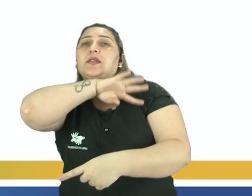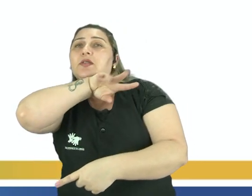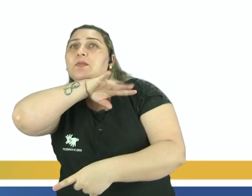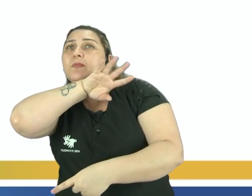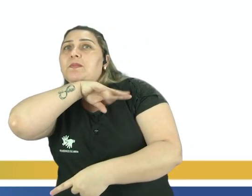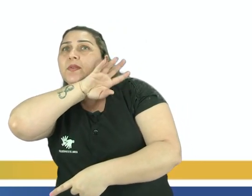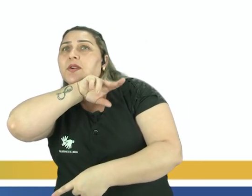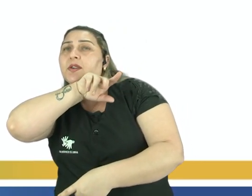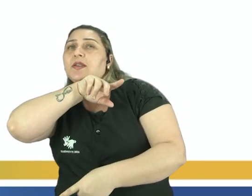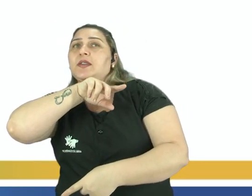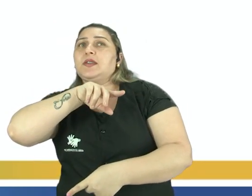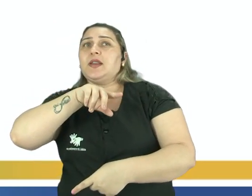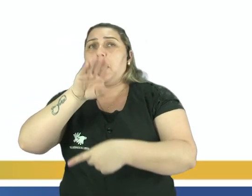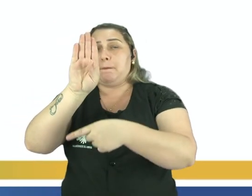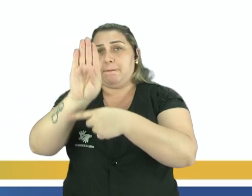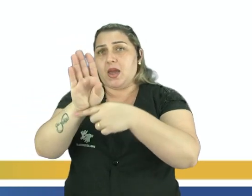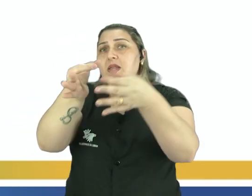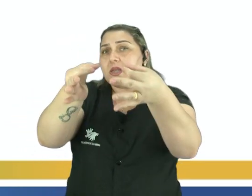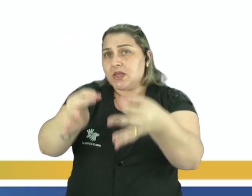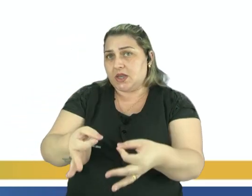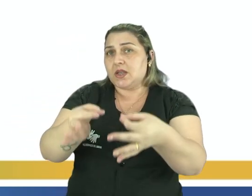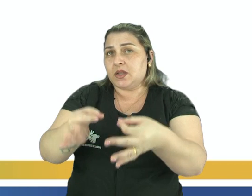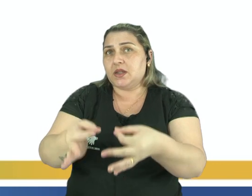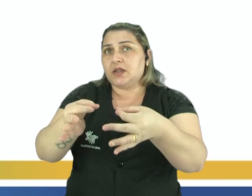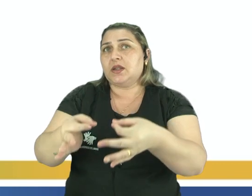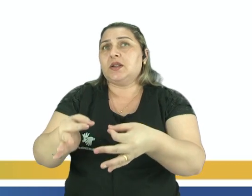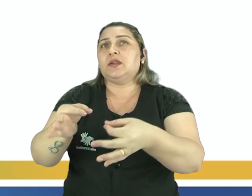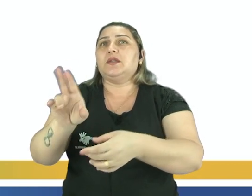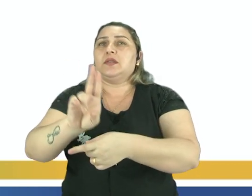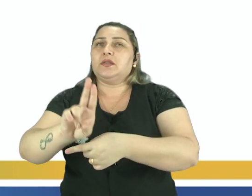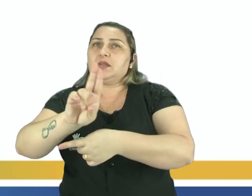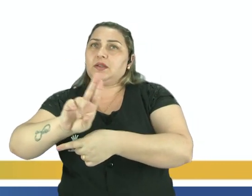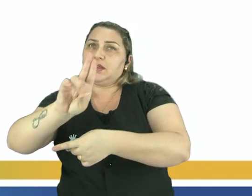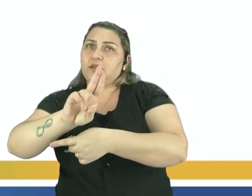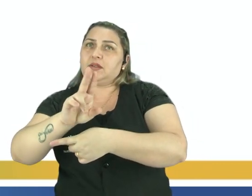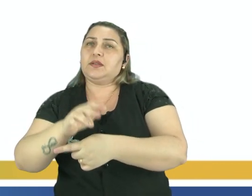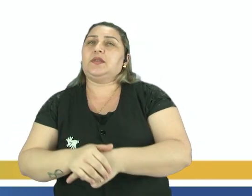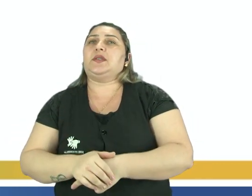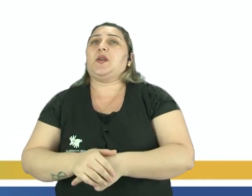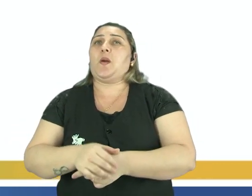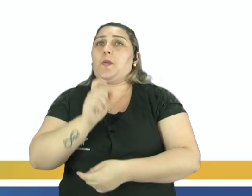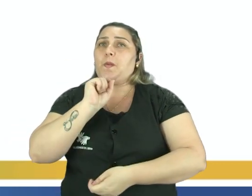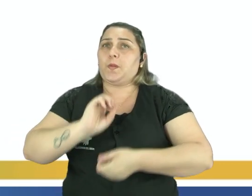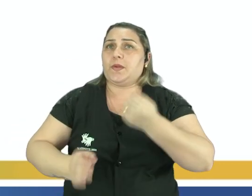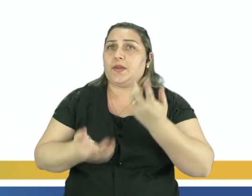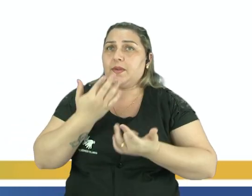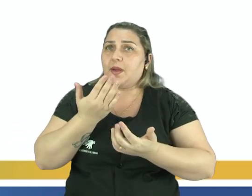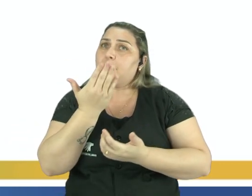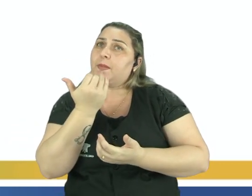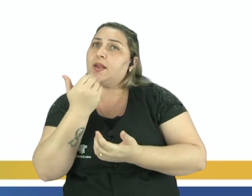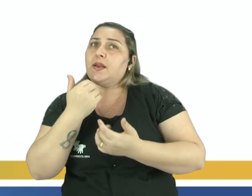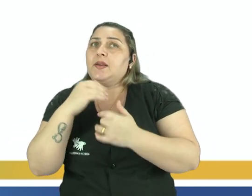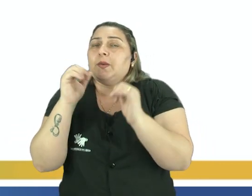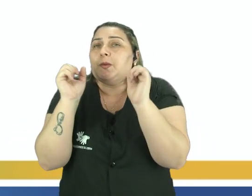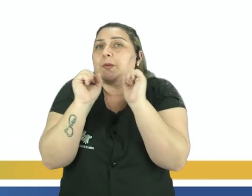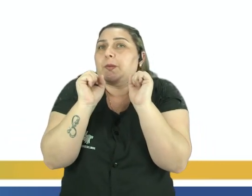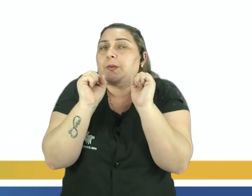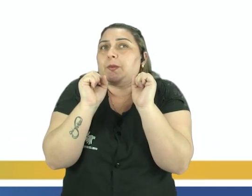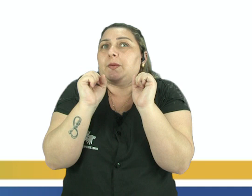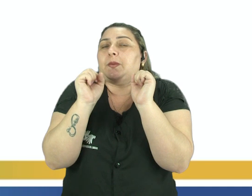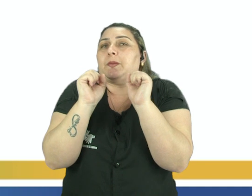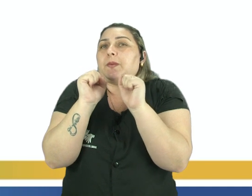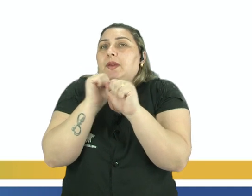pois, então quem respondeu B acertou, né? Ele era utilizado para defender-se de animais, cozinhar alimentos,